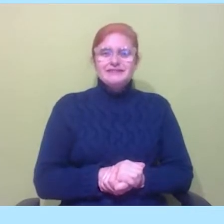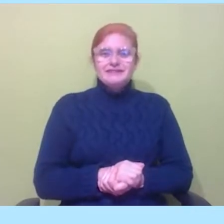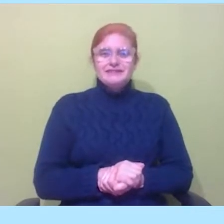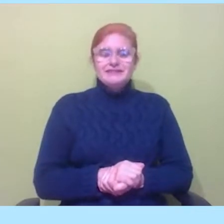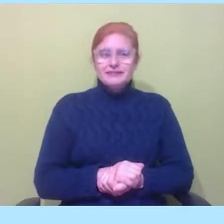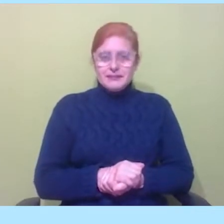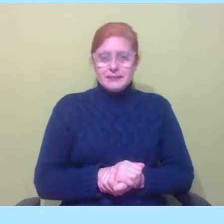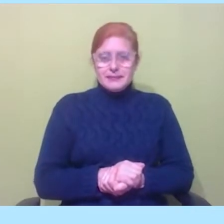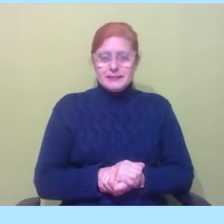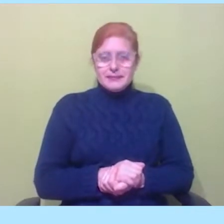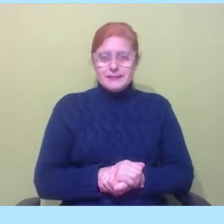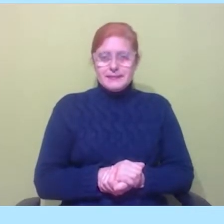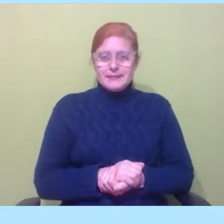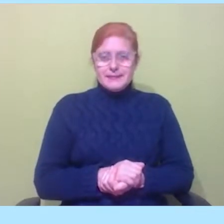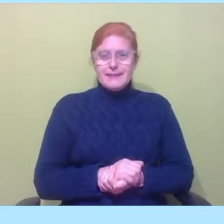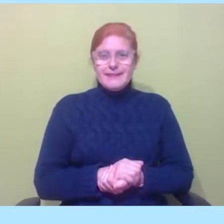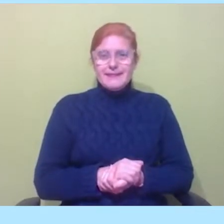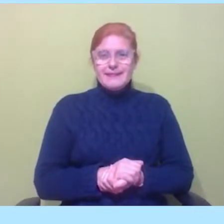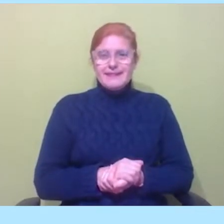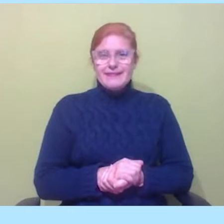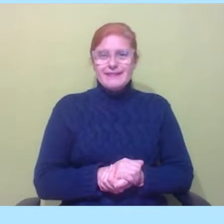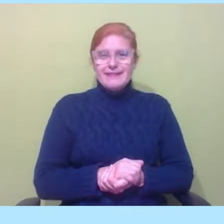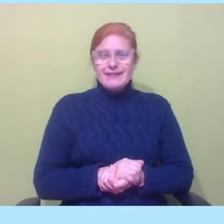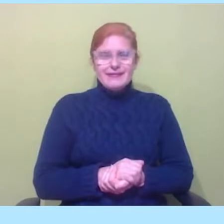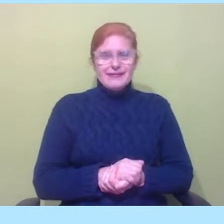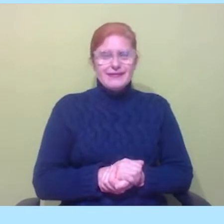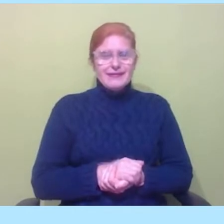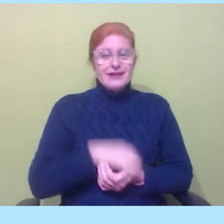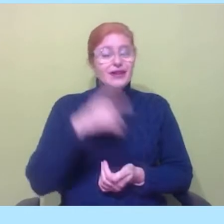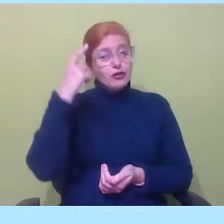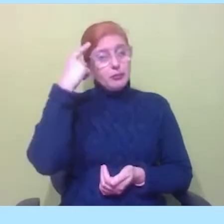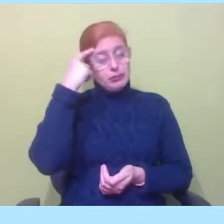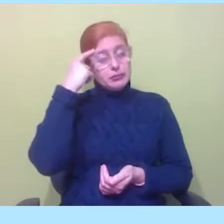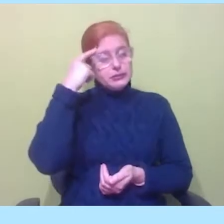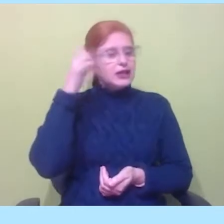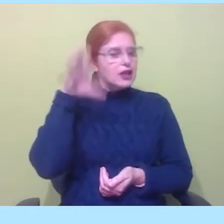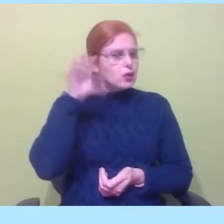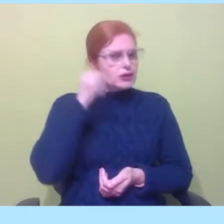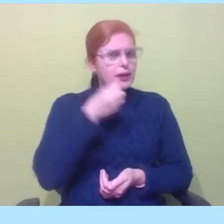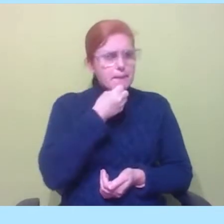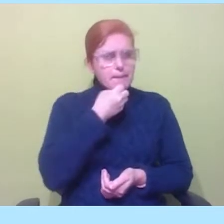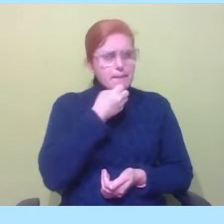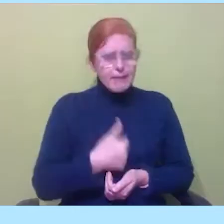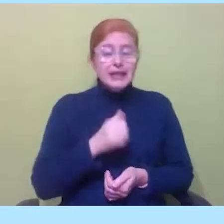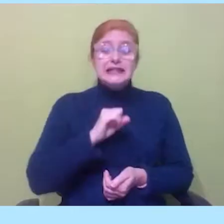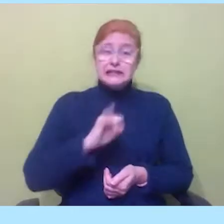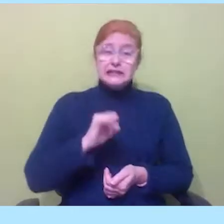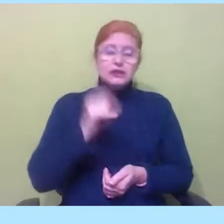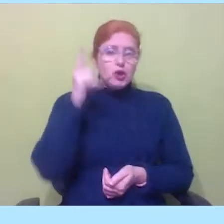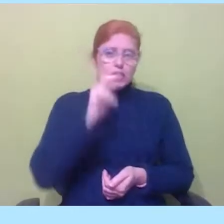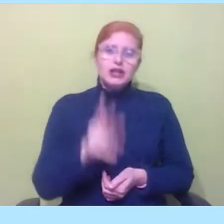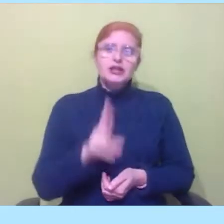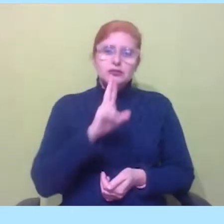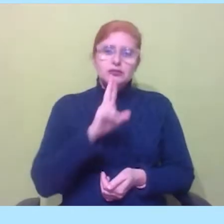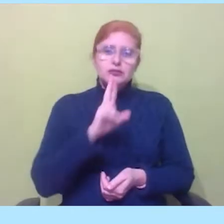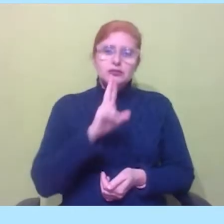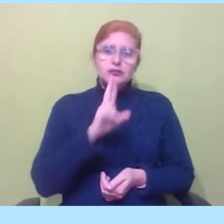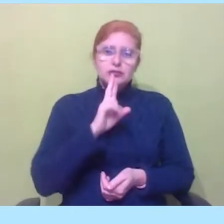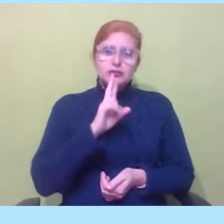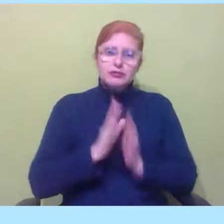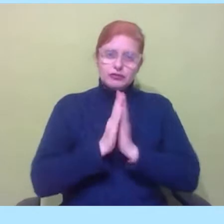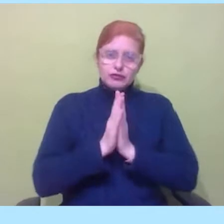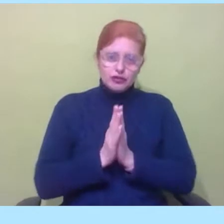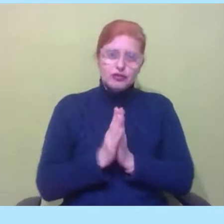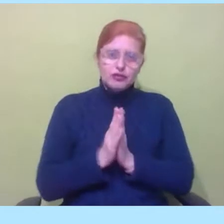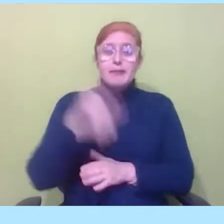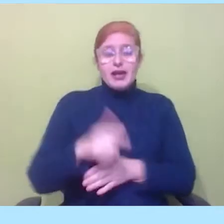Fê, não sei se eu escutei bem, tá? Então, se eu não responder alguma, eu te peço que tu repitas, é só porque às vezes dá uma falhada